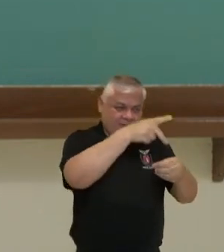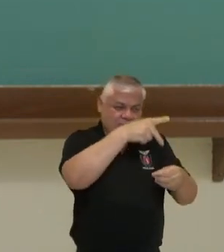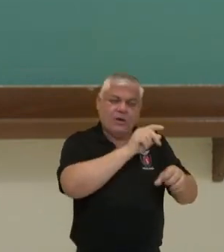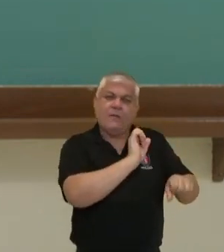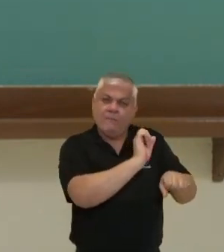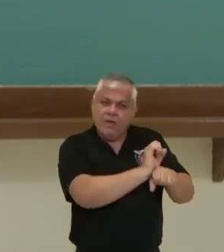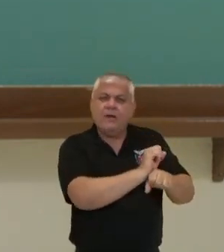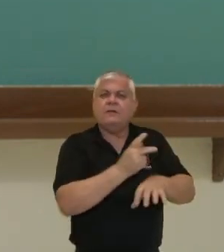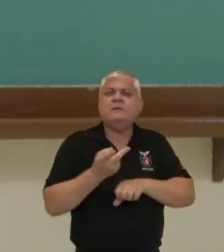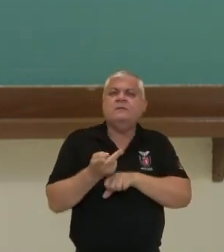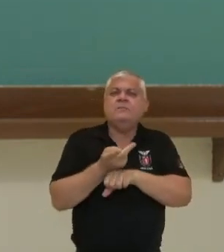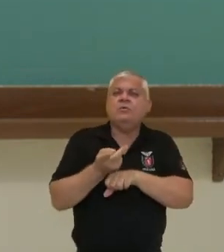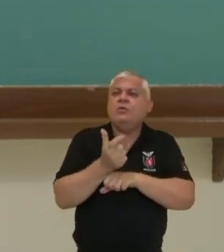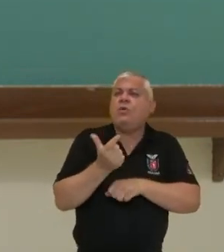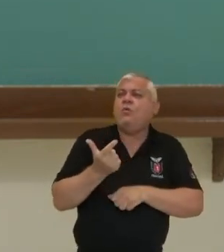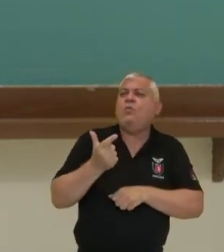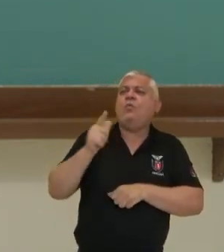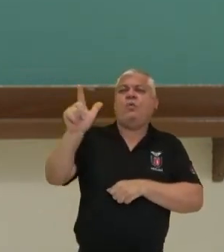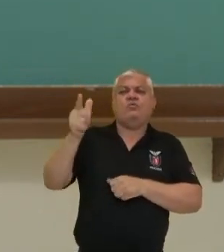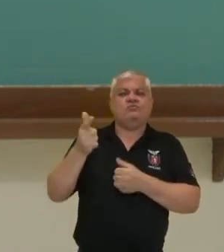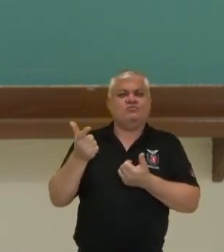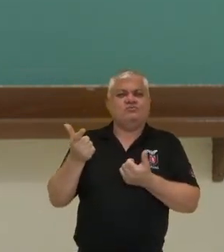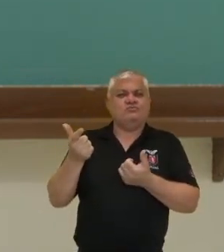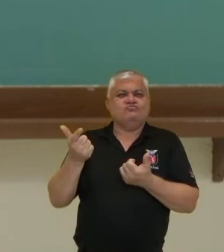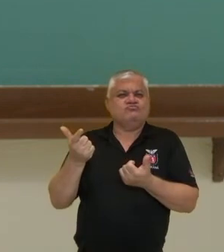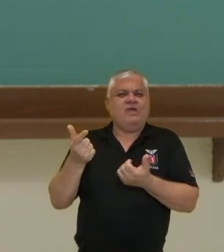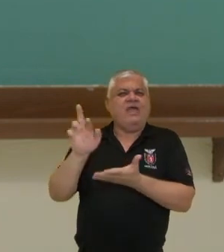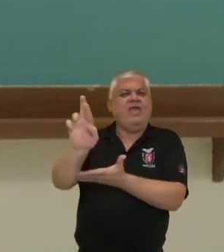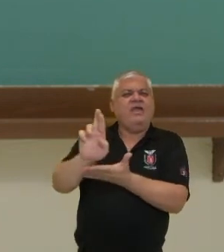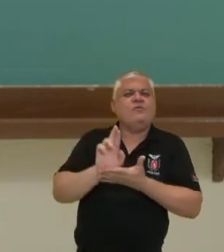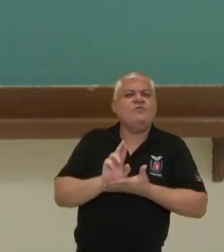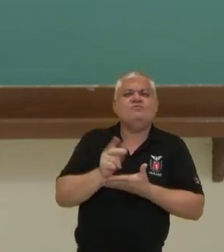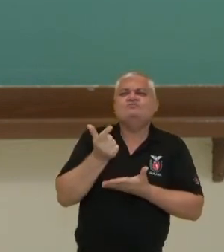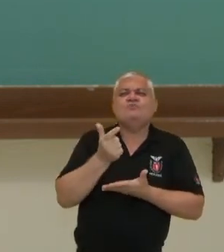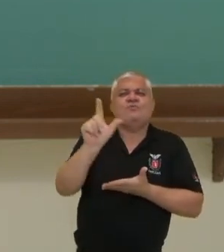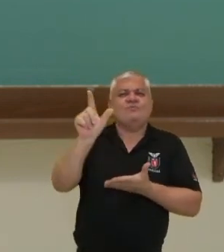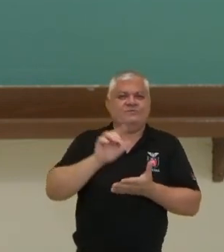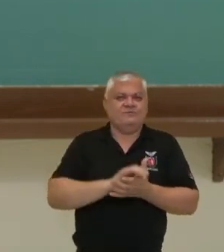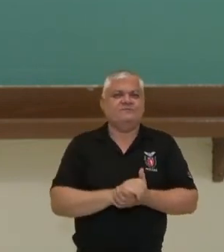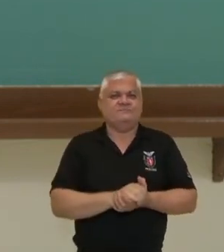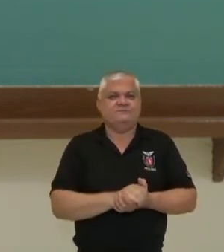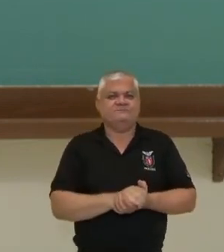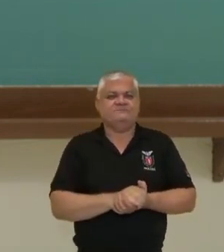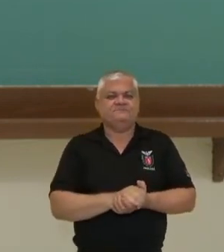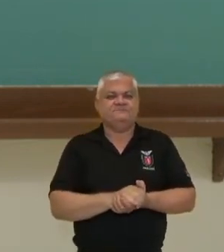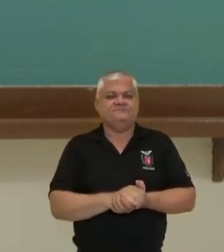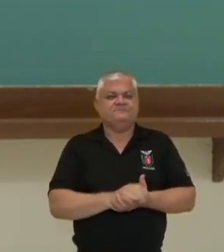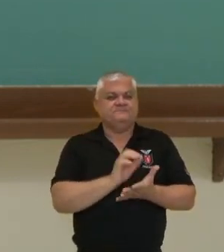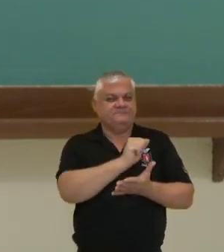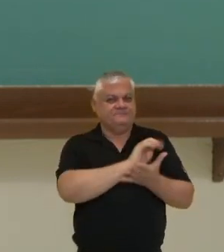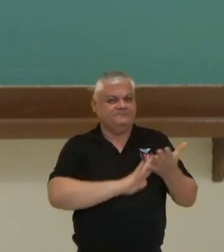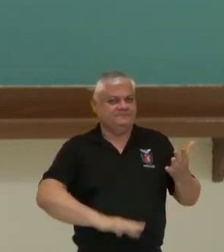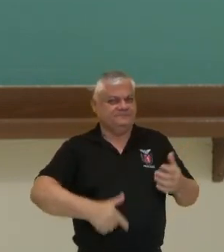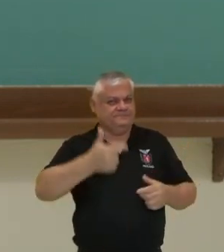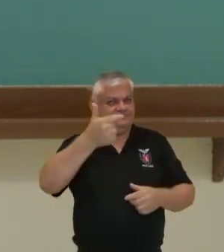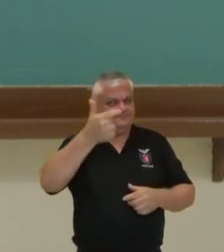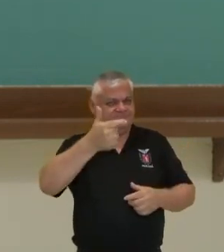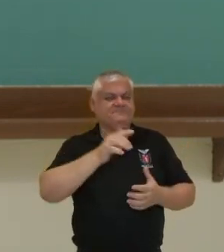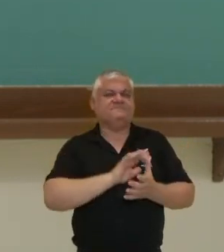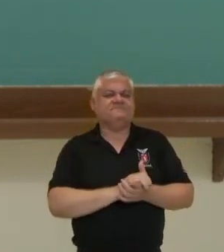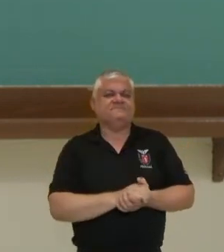e buscar fontes alternativas e de preferência que não gerasse em grandes impactos ambientais vão para mais uma atividade